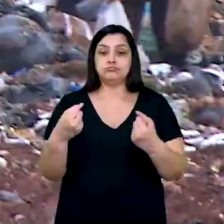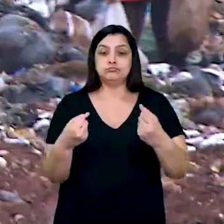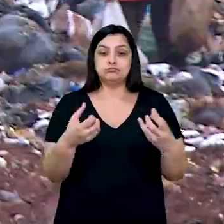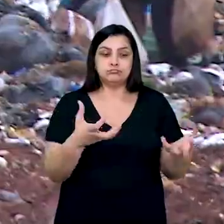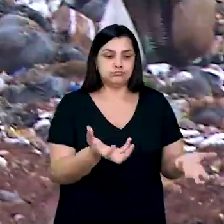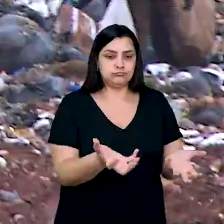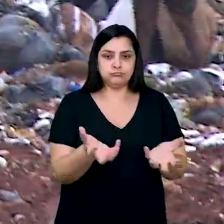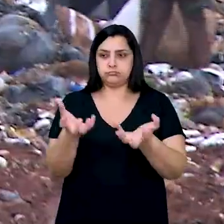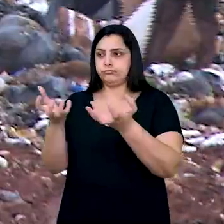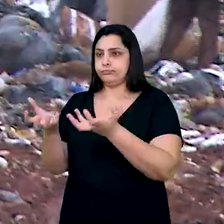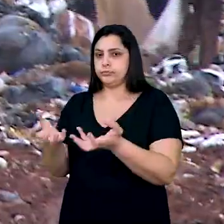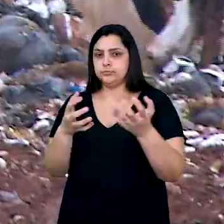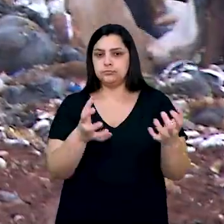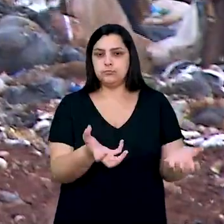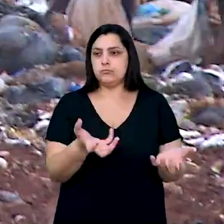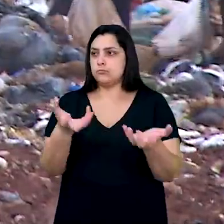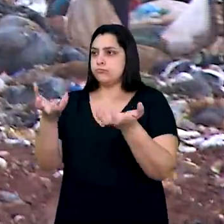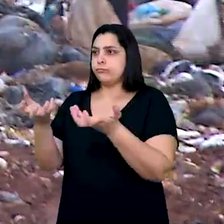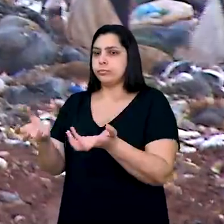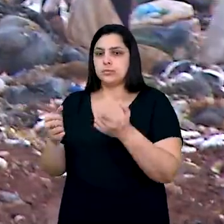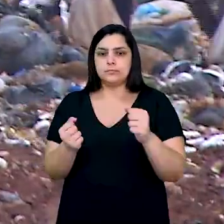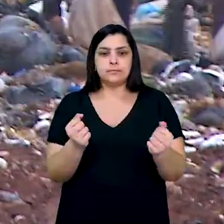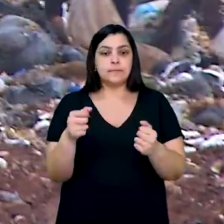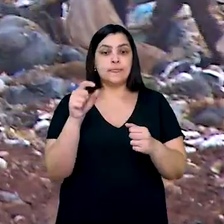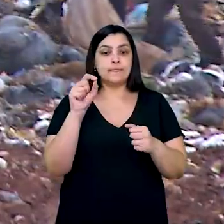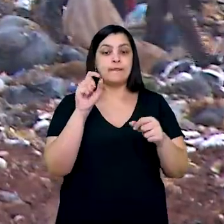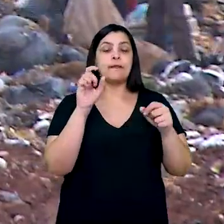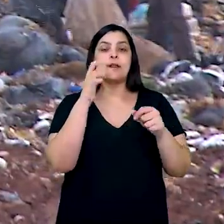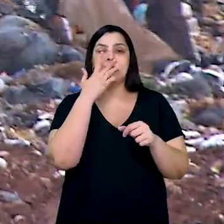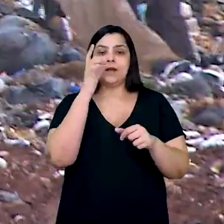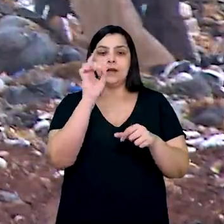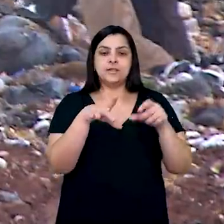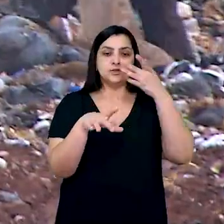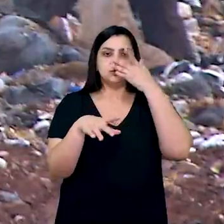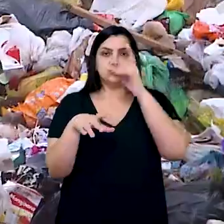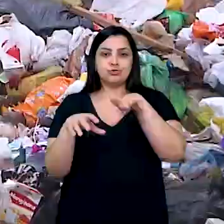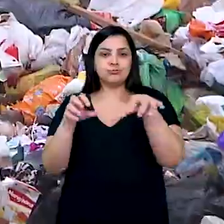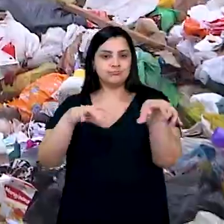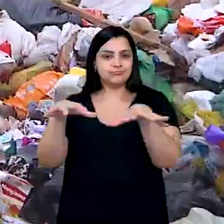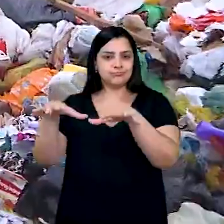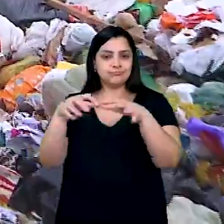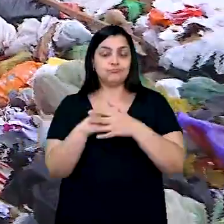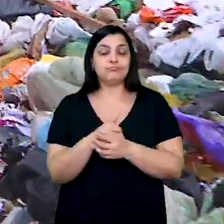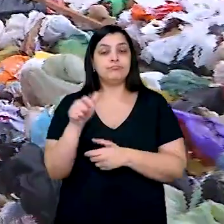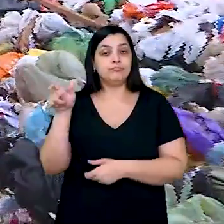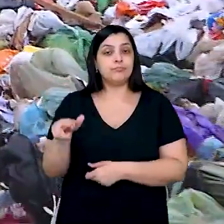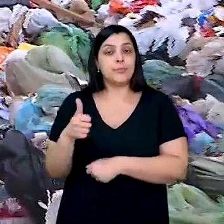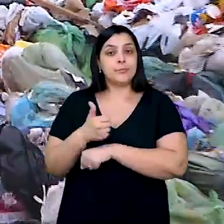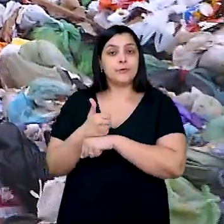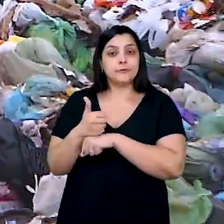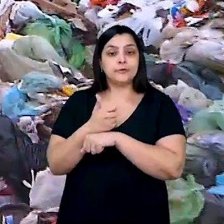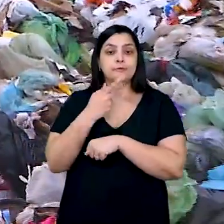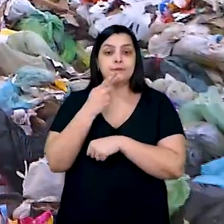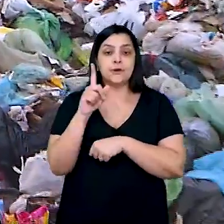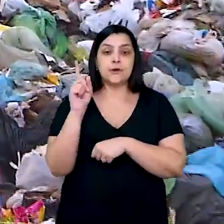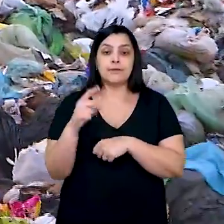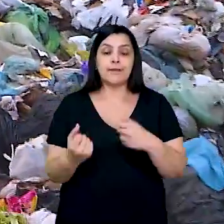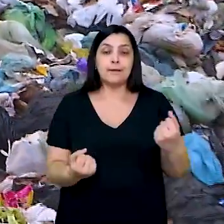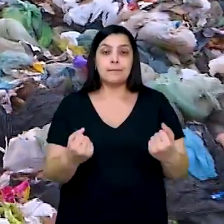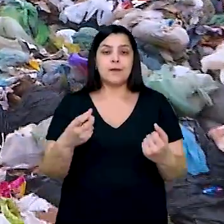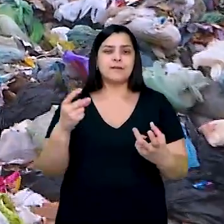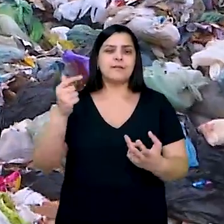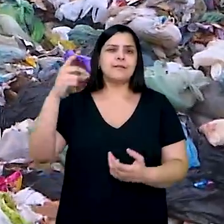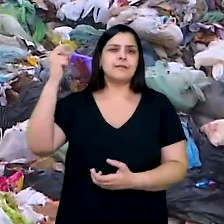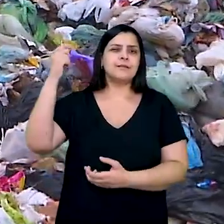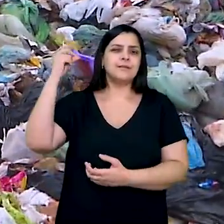disse que operava carregadeira e trator de esteira em aterro sanitário. De acordo com o profissional, o trabalho era